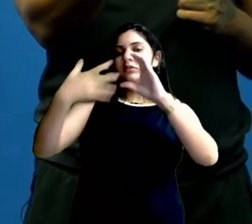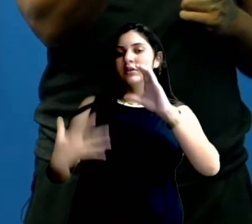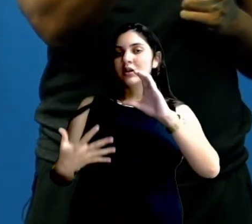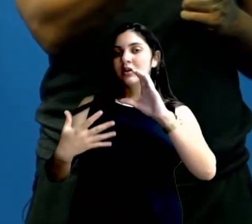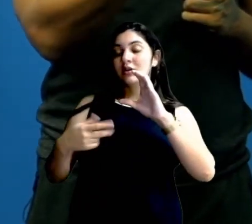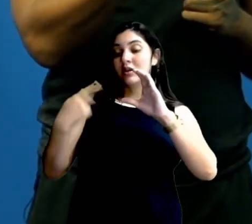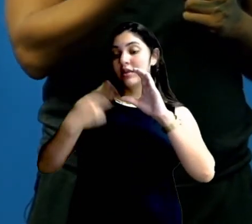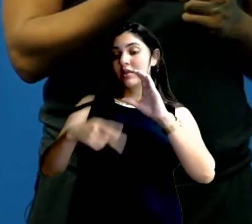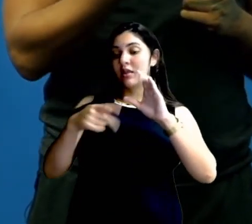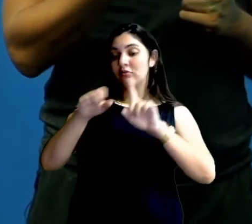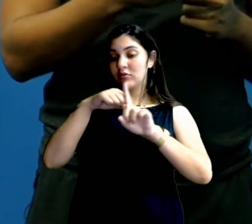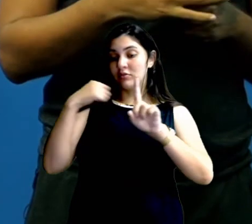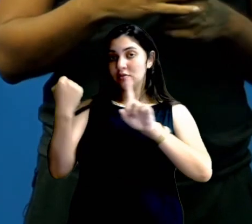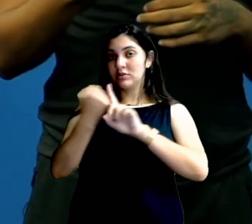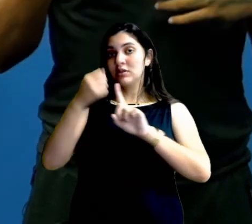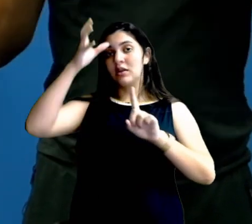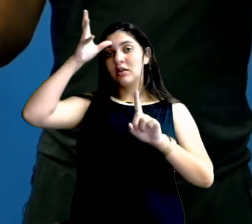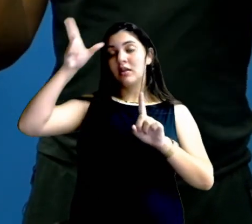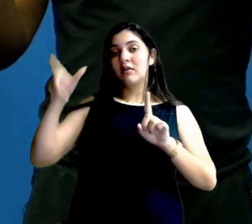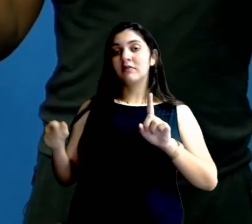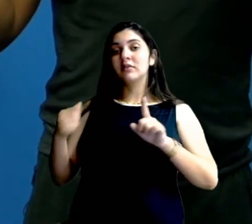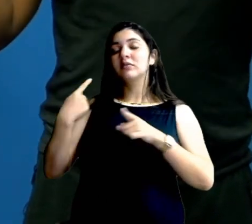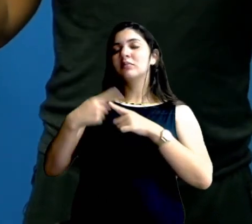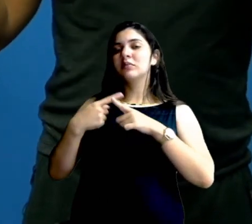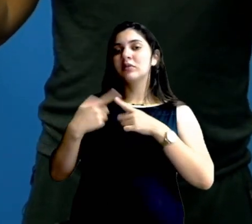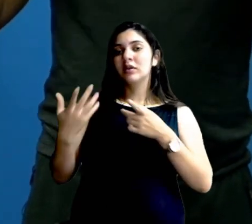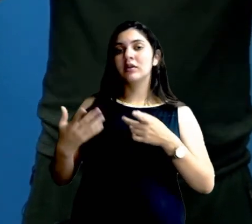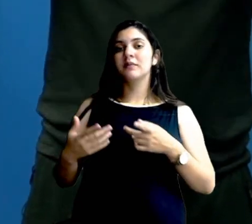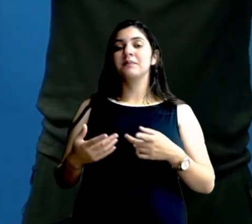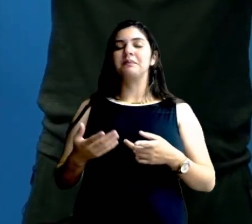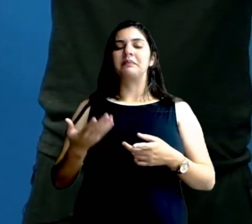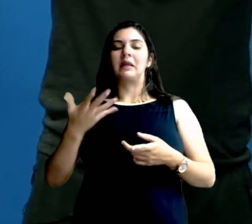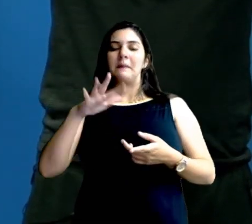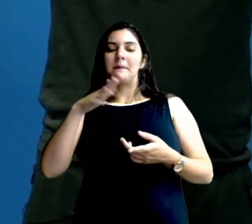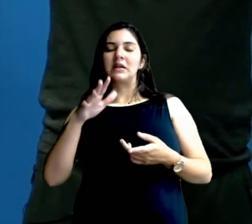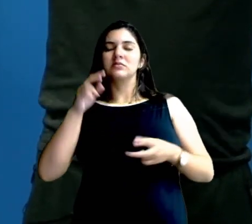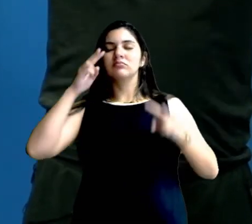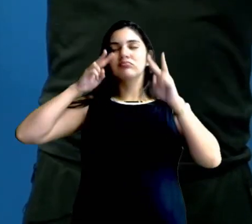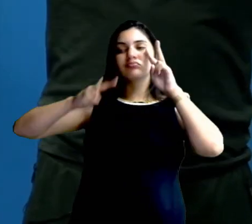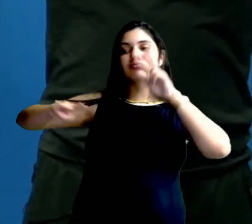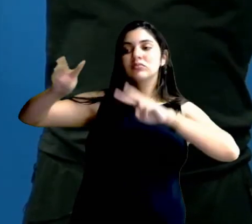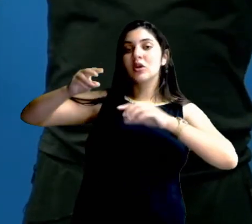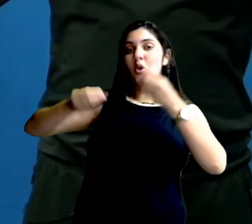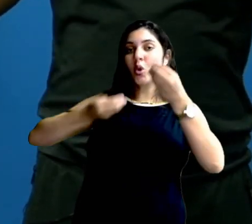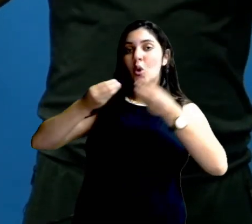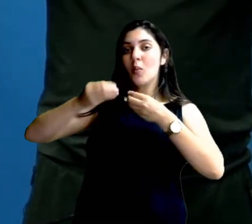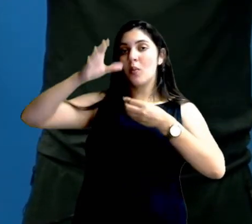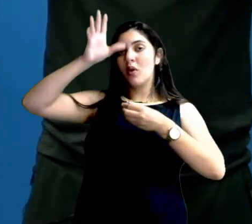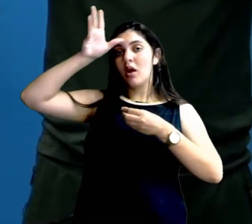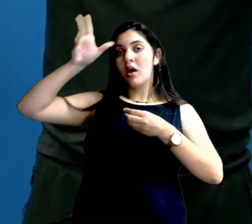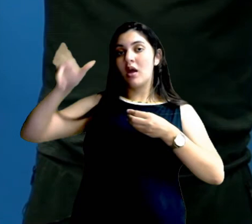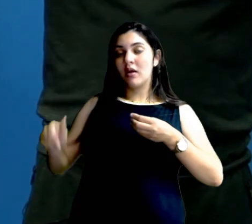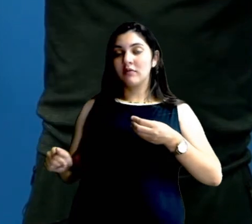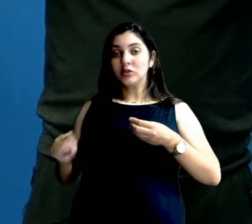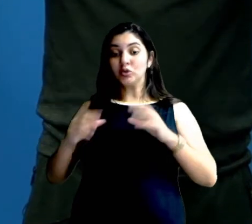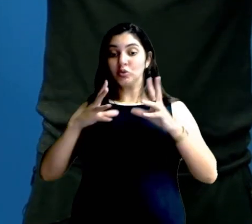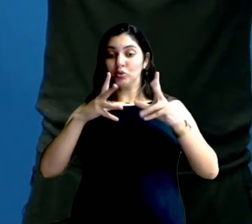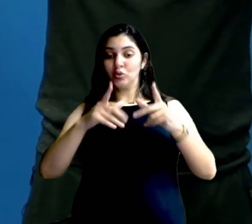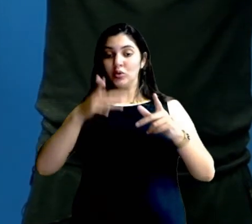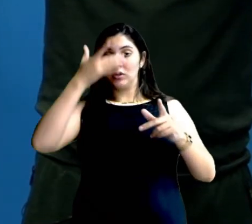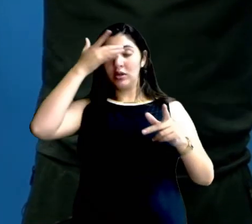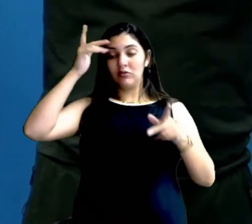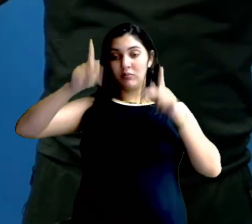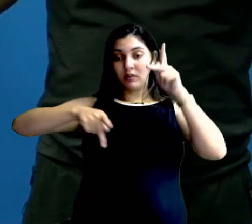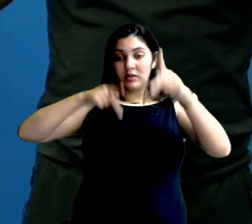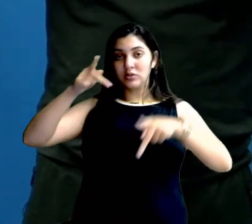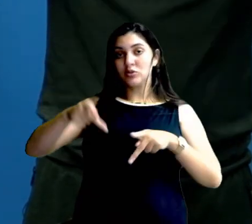destas sociedades africanas porque geralmente a gente tem uma visão de como se a África ela fosse todos os povos que vivem na